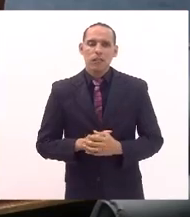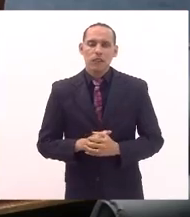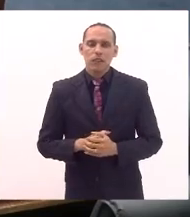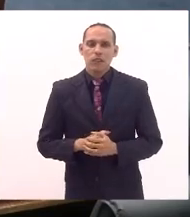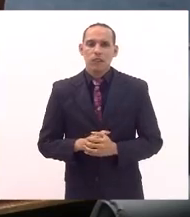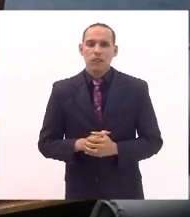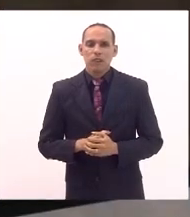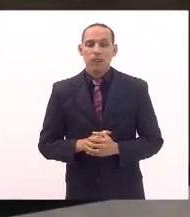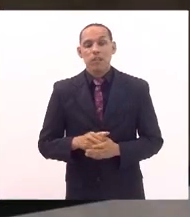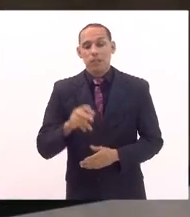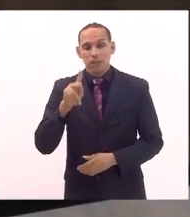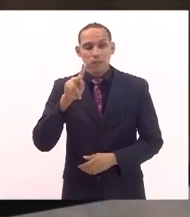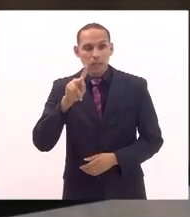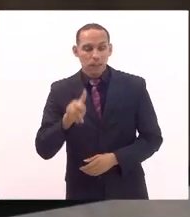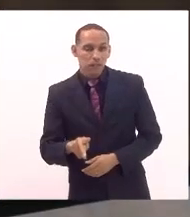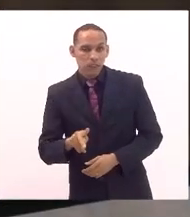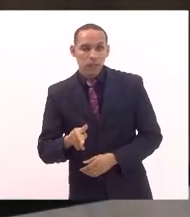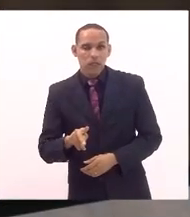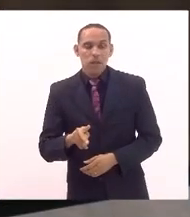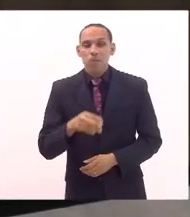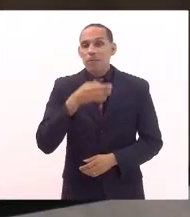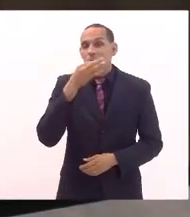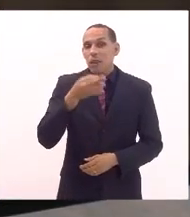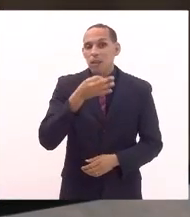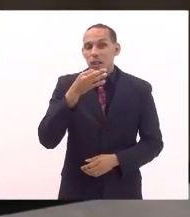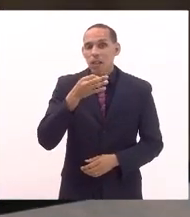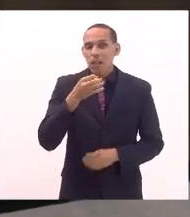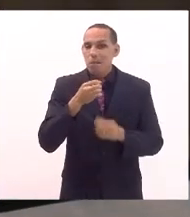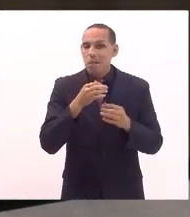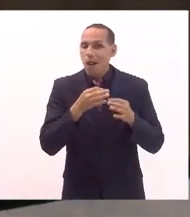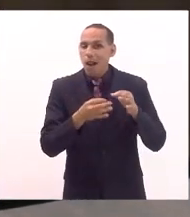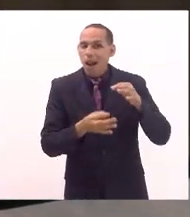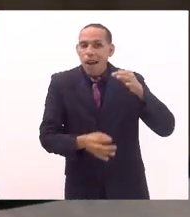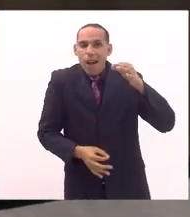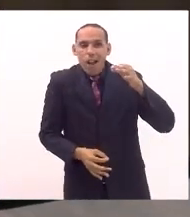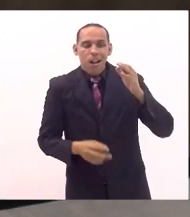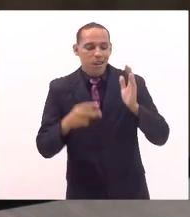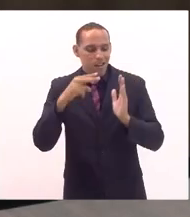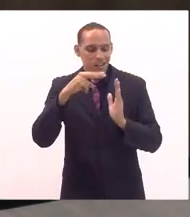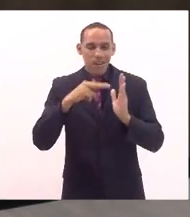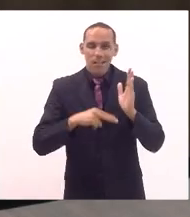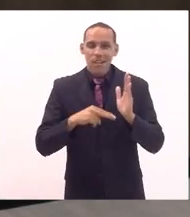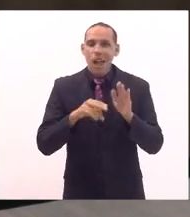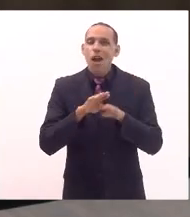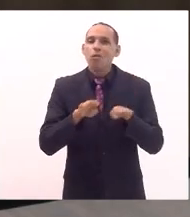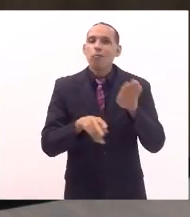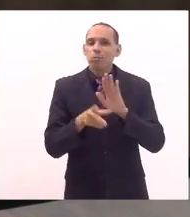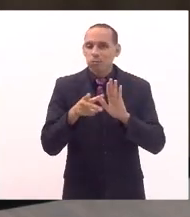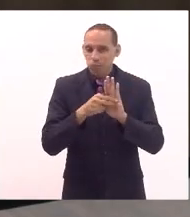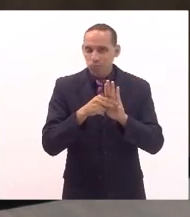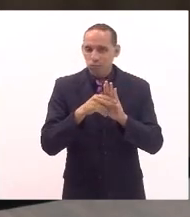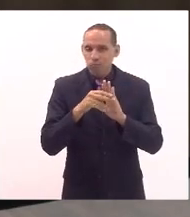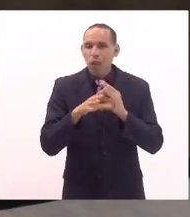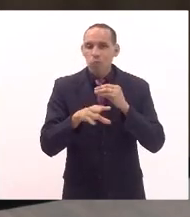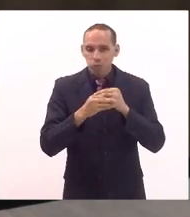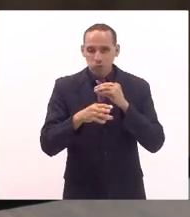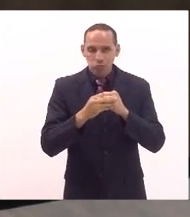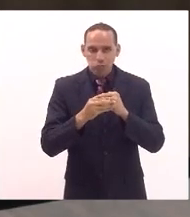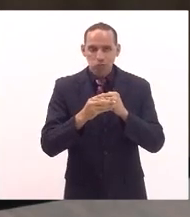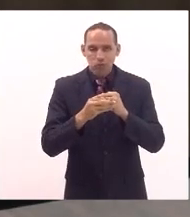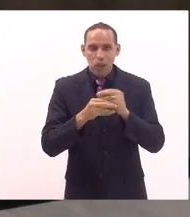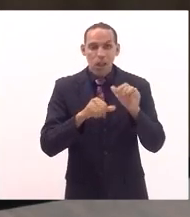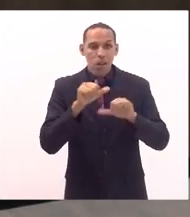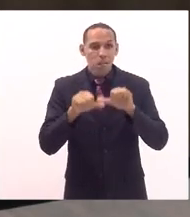e chora Presidente parecer foi imenso eu li as subemendas aglutinativas